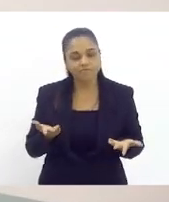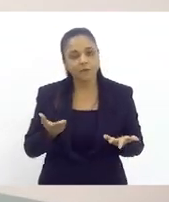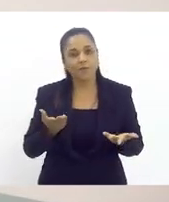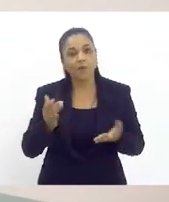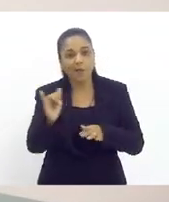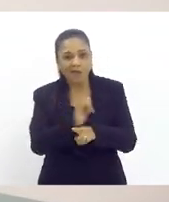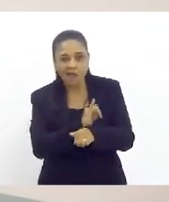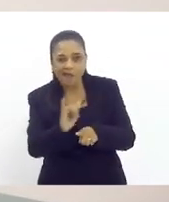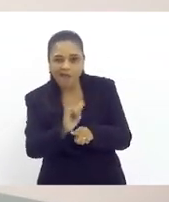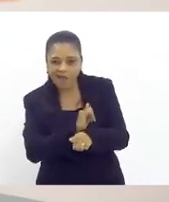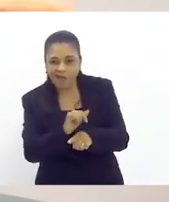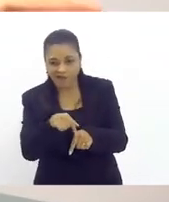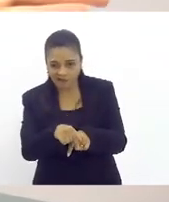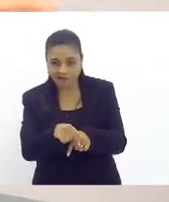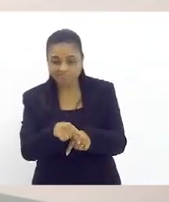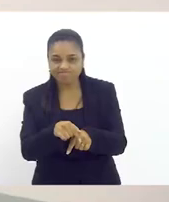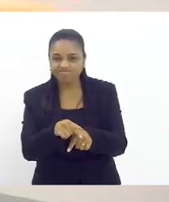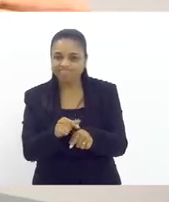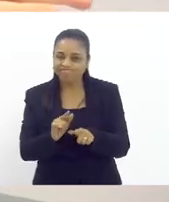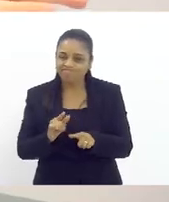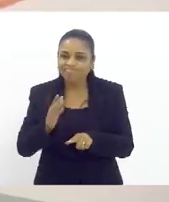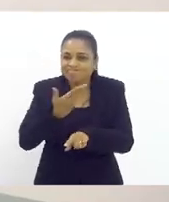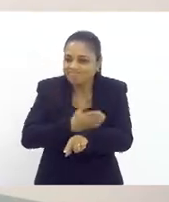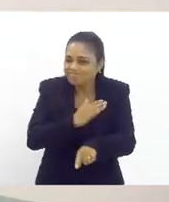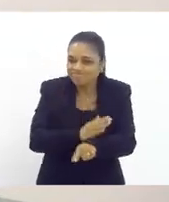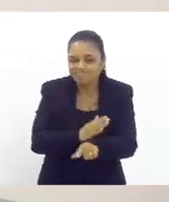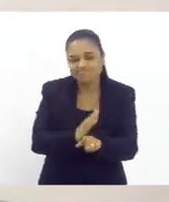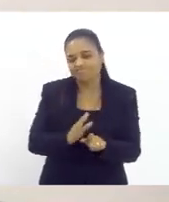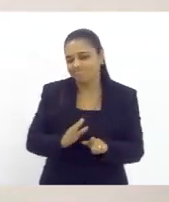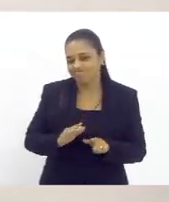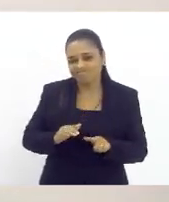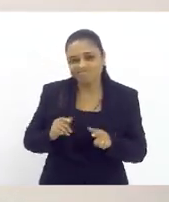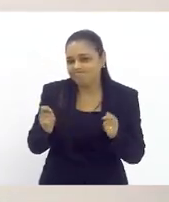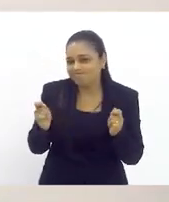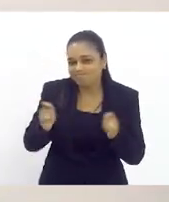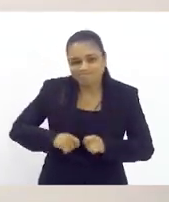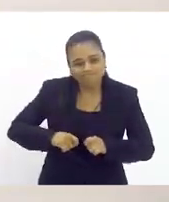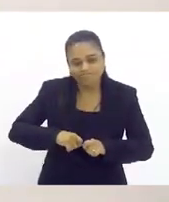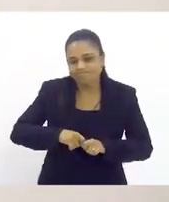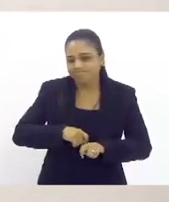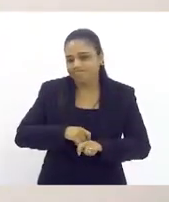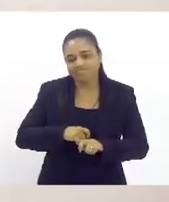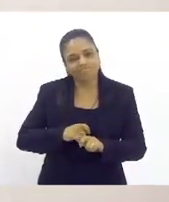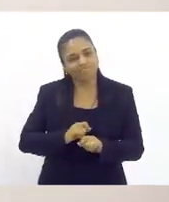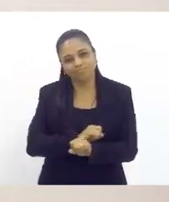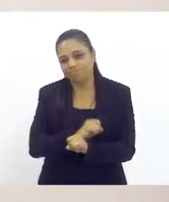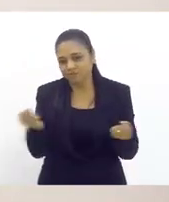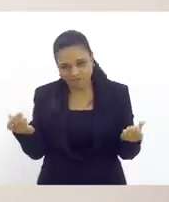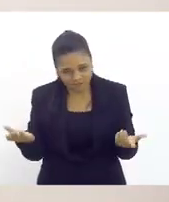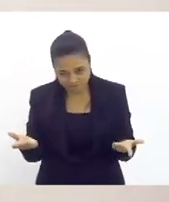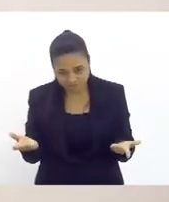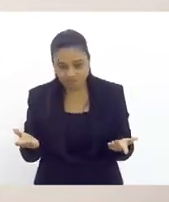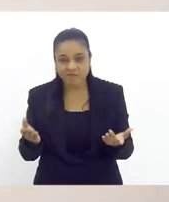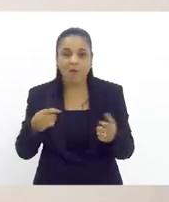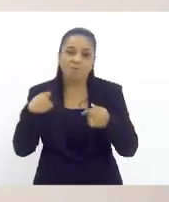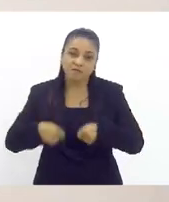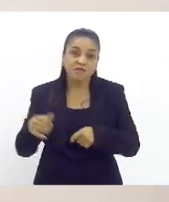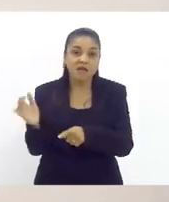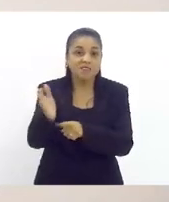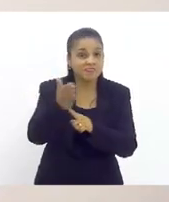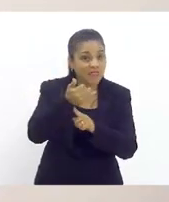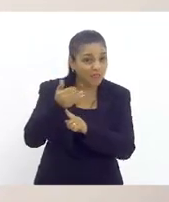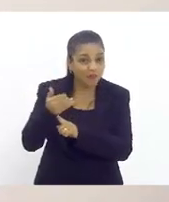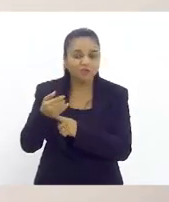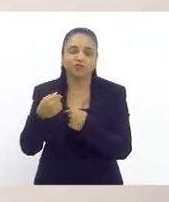dos instrumentos e na prática não funciona essa é a verdade porque atrás de um banco tem que ter gente tem que ter isso tem que ter tecnologia a gente